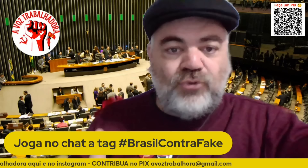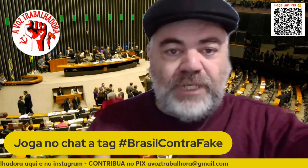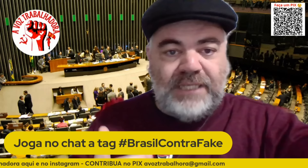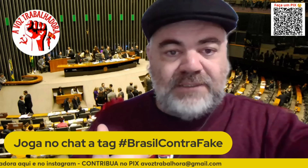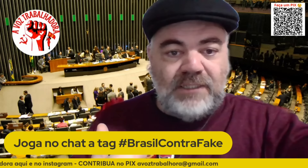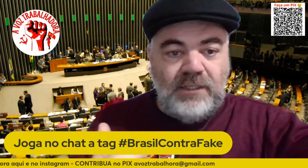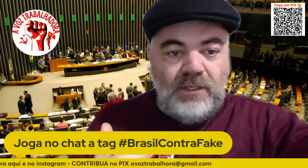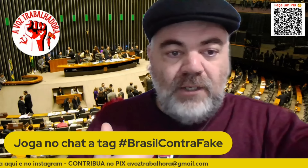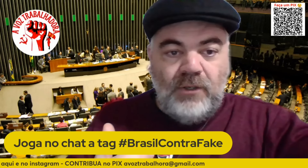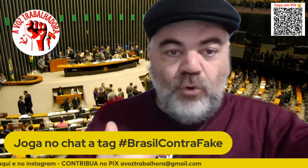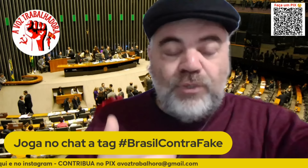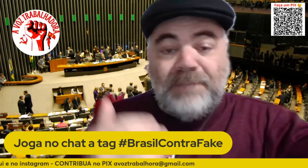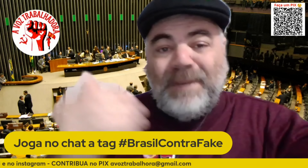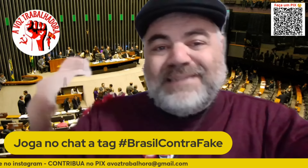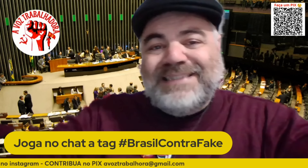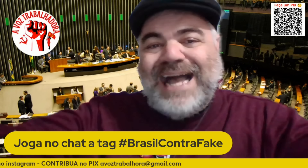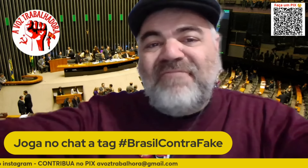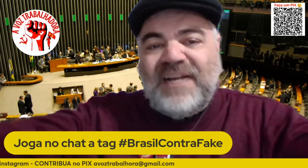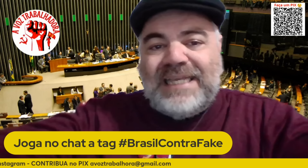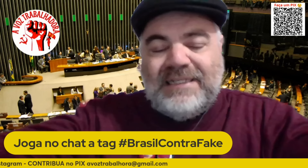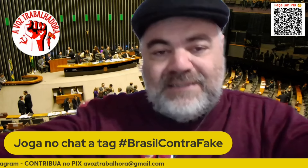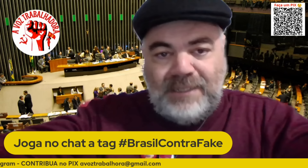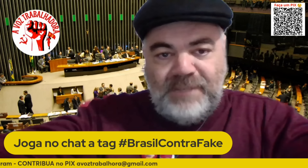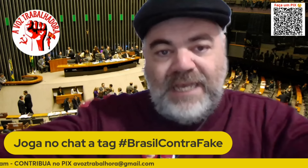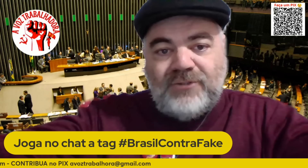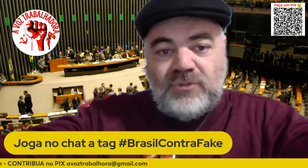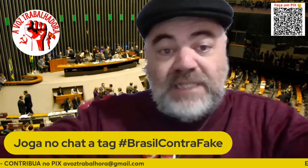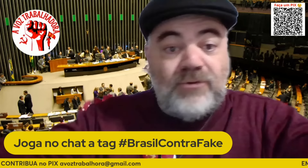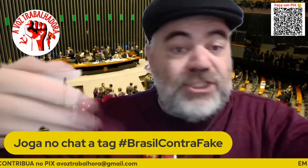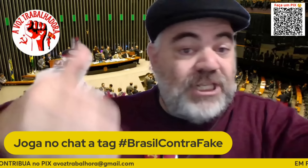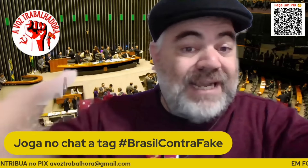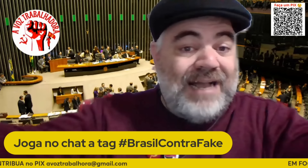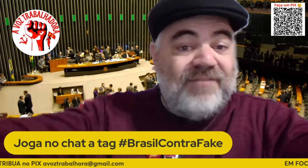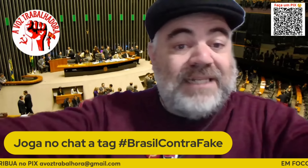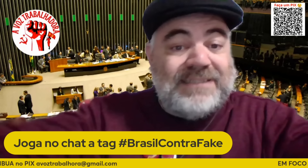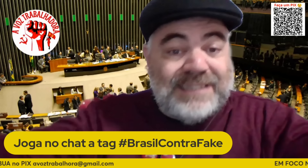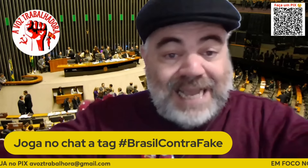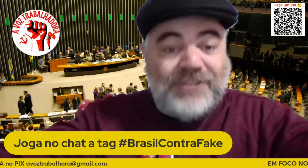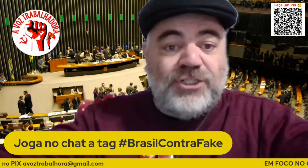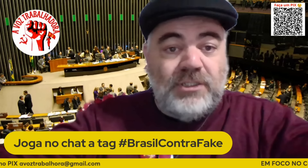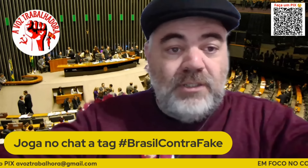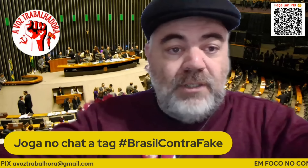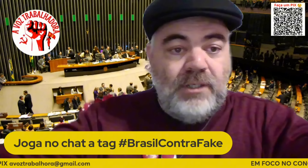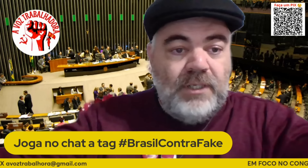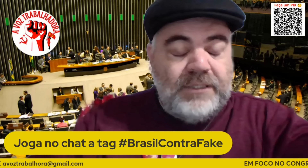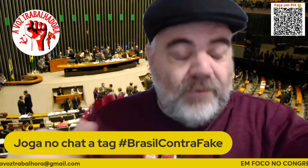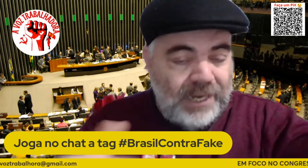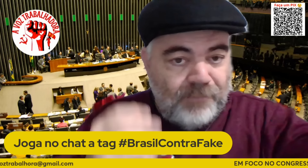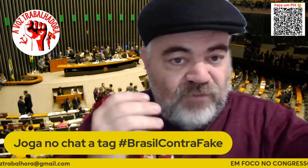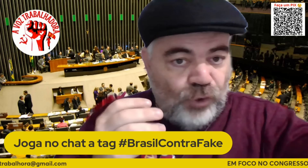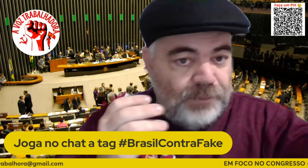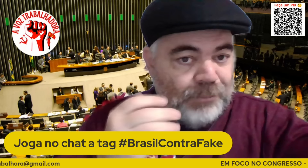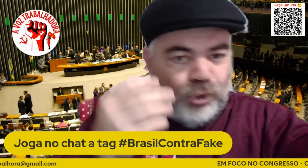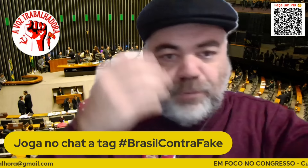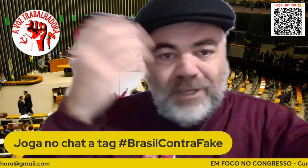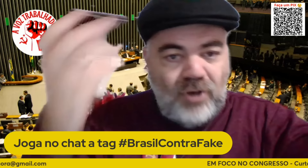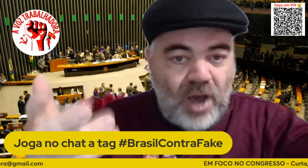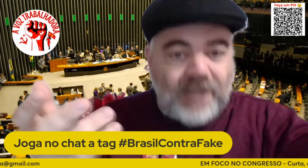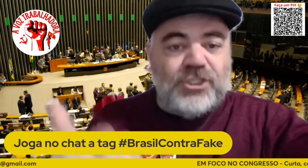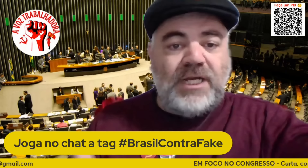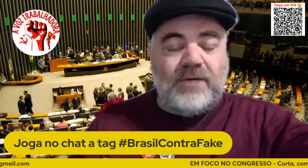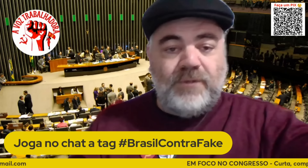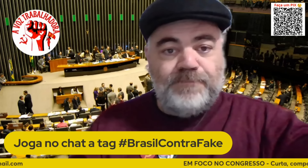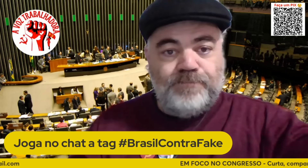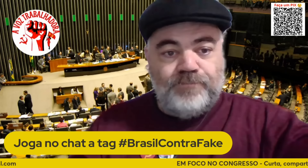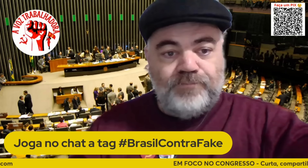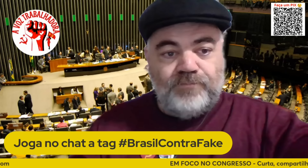da natureza. O que passava aqueles 100 metros era o que chegava na cidade. Então, era volume muito menor